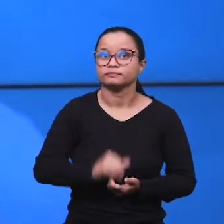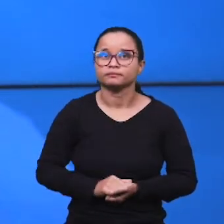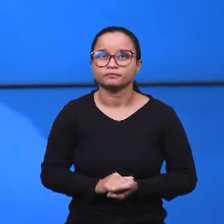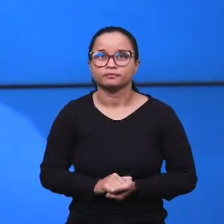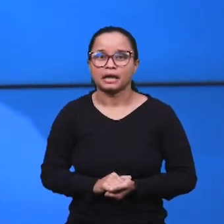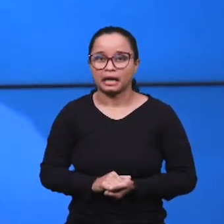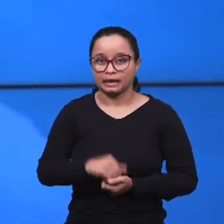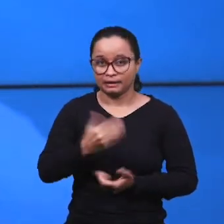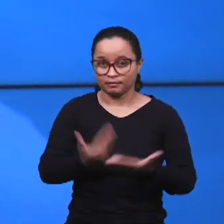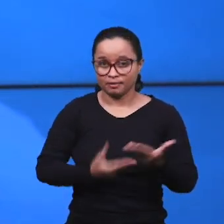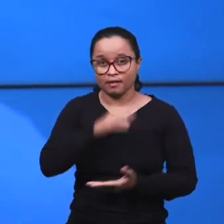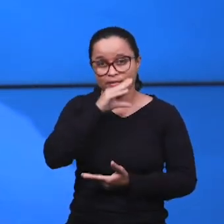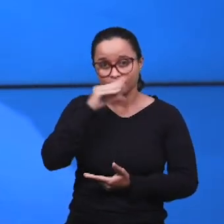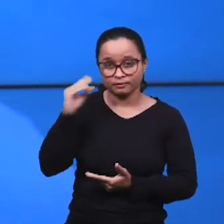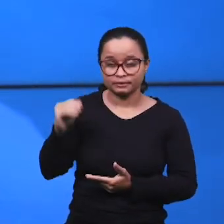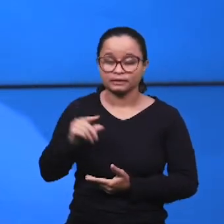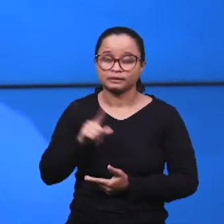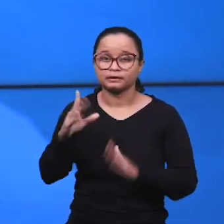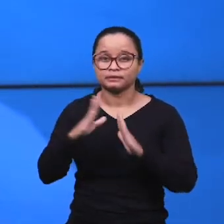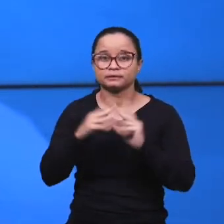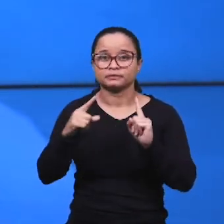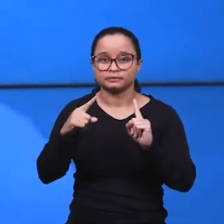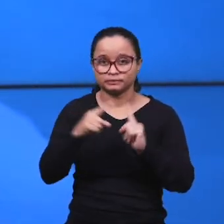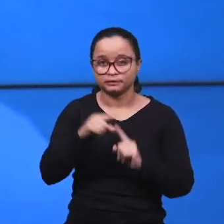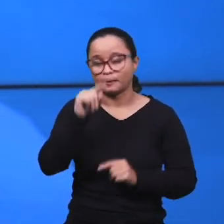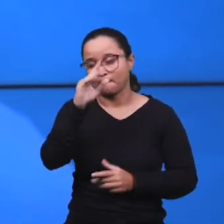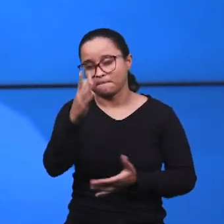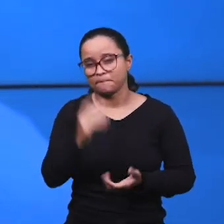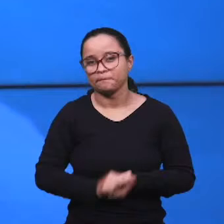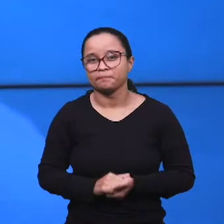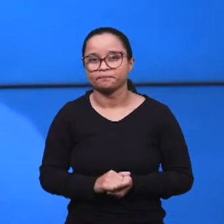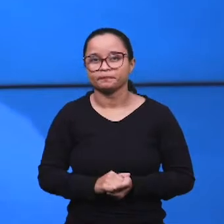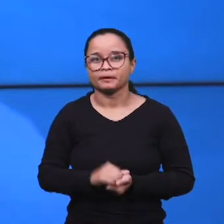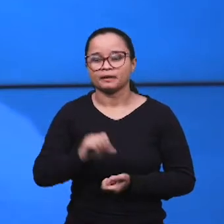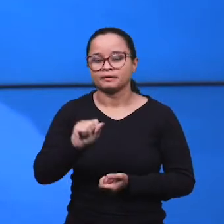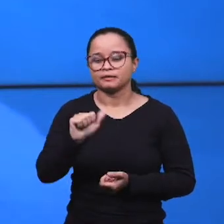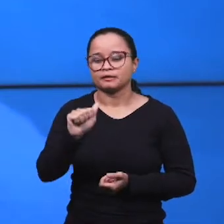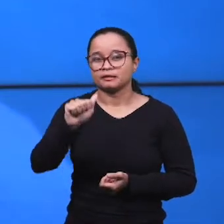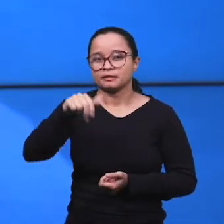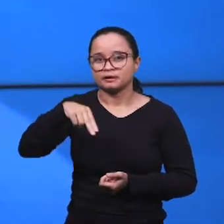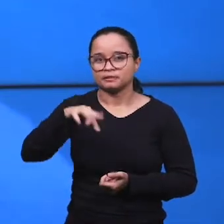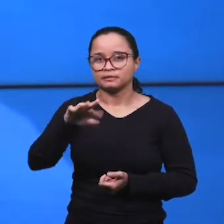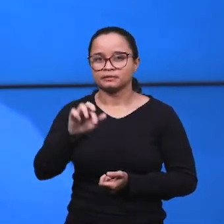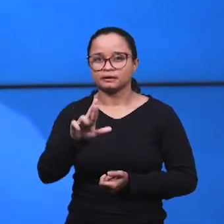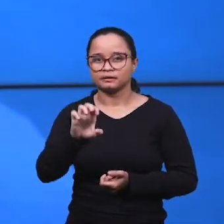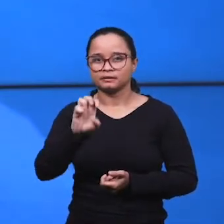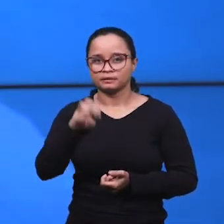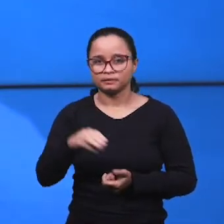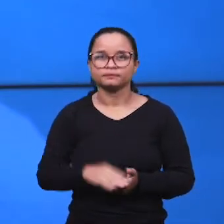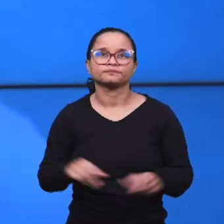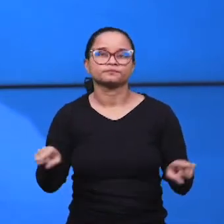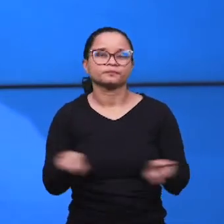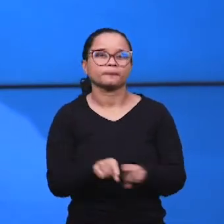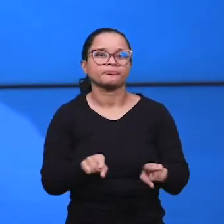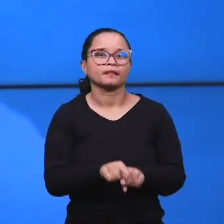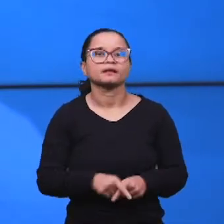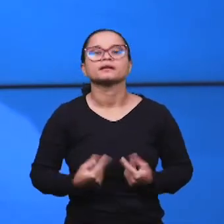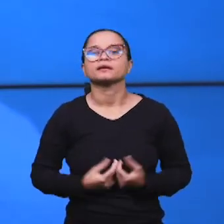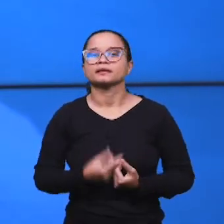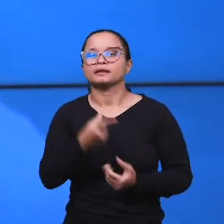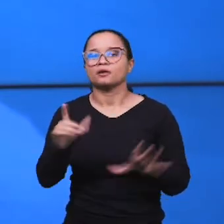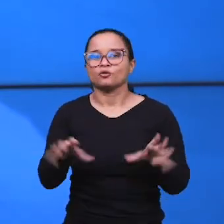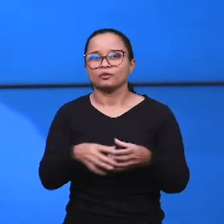irmãos adolescentes lá da igreja de Santarém. Também nossos irmãos intermediários da nossa amada igreja lá em Torino, o pastor